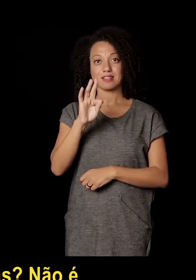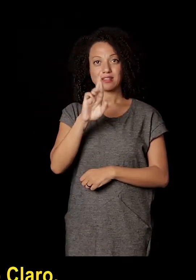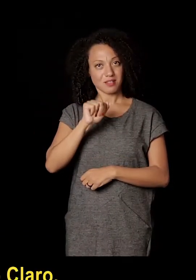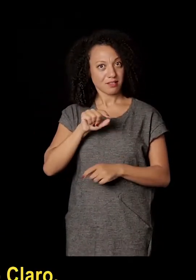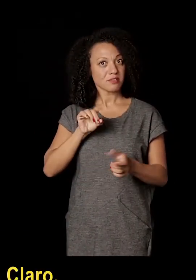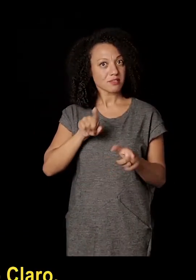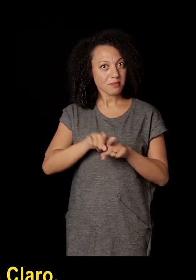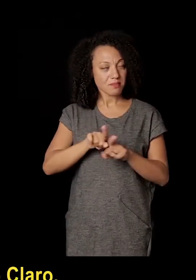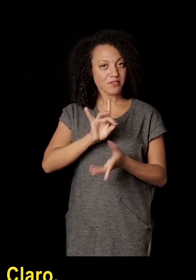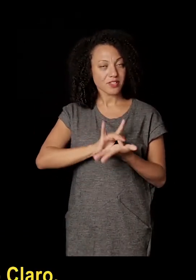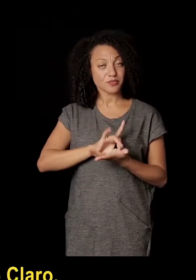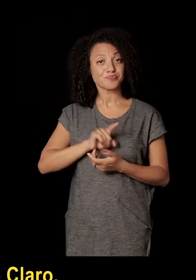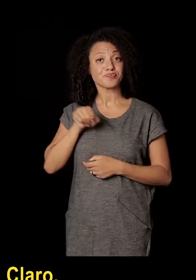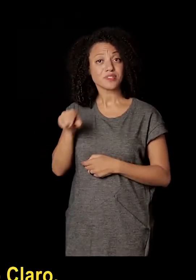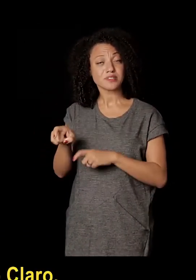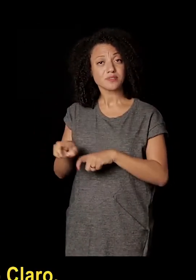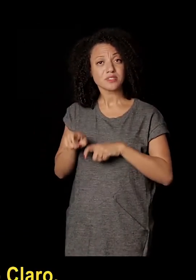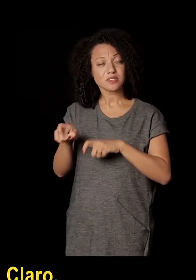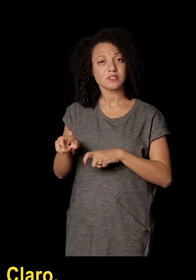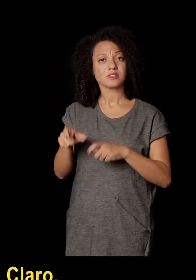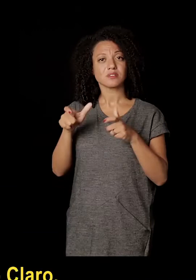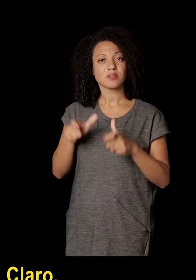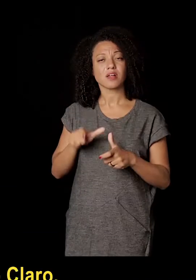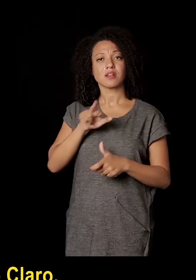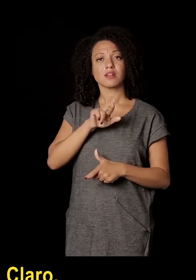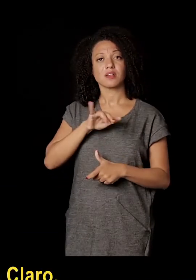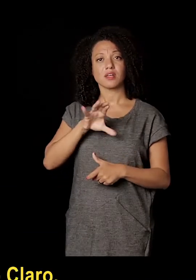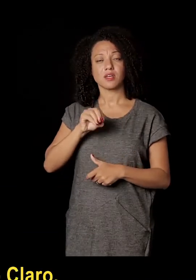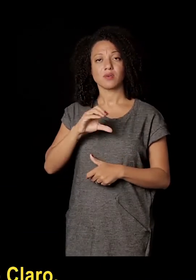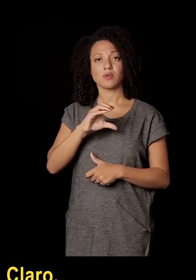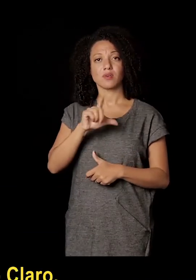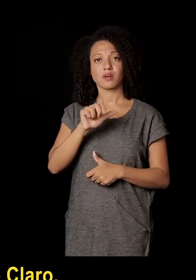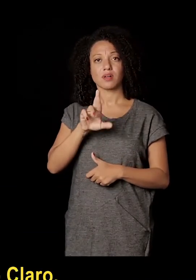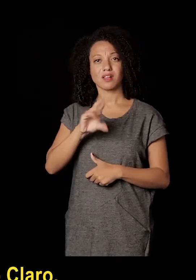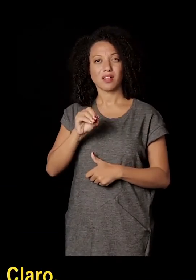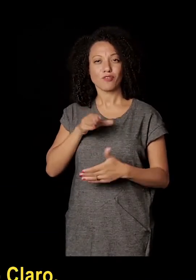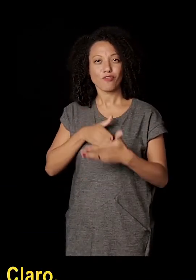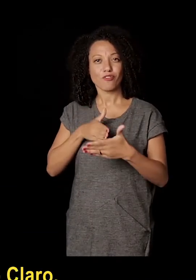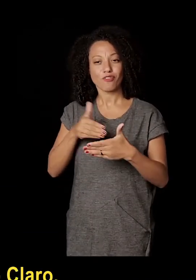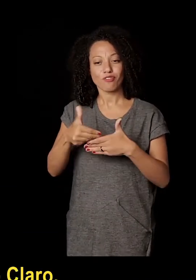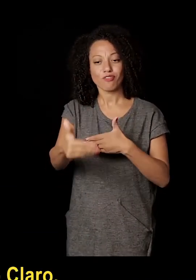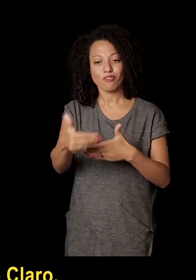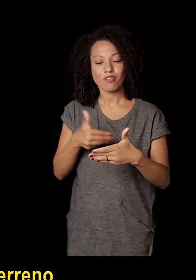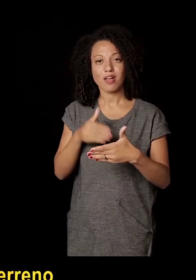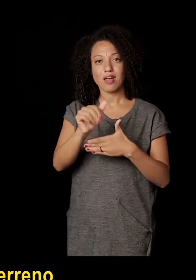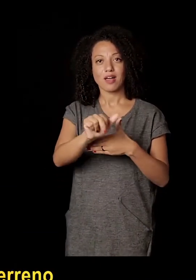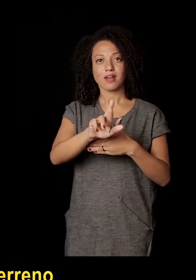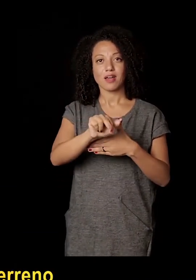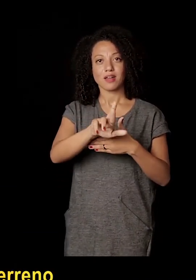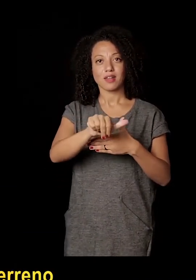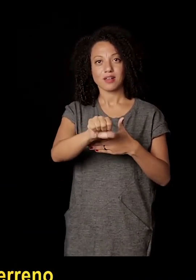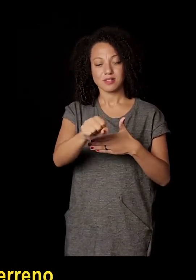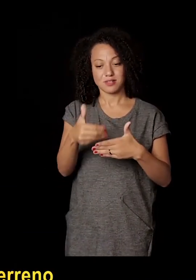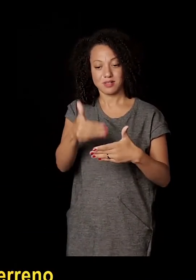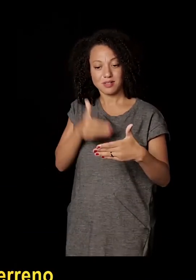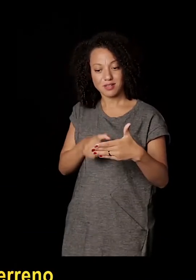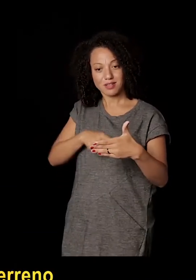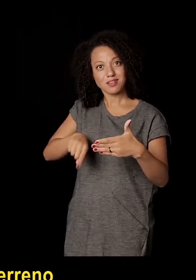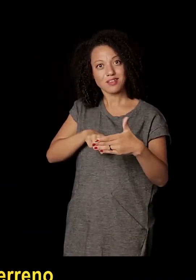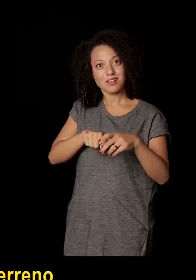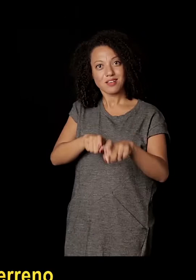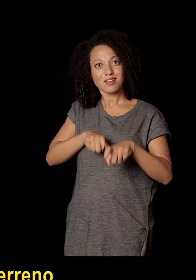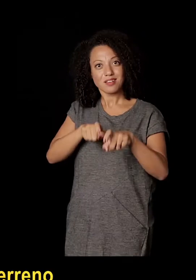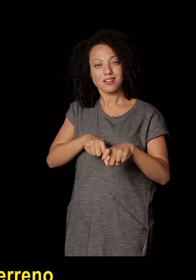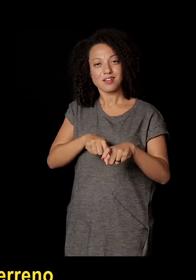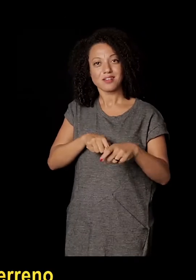Essa fazenda, ela fica em Rio Claro, né? Ela é da fronteira com Araras, entre Rio Claro e Araras. O terreno da fazenda é quase todo